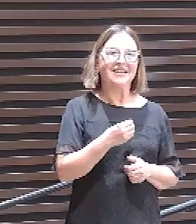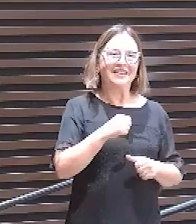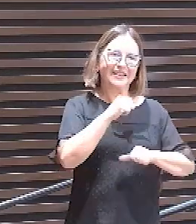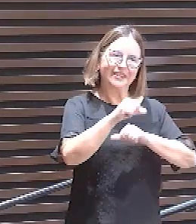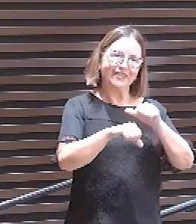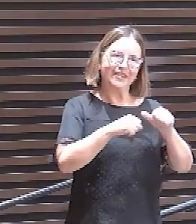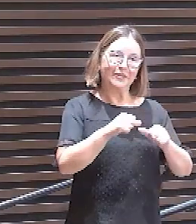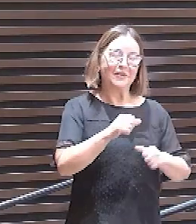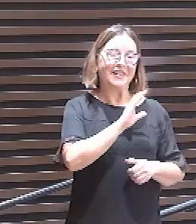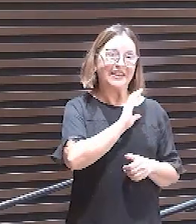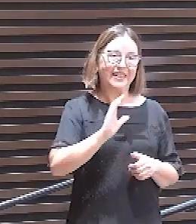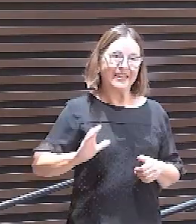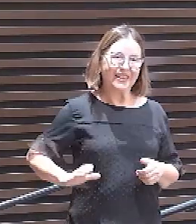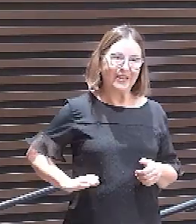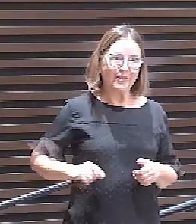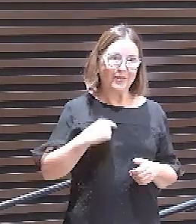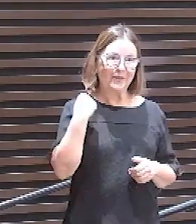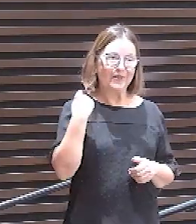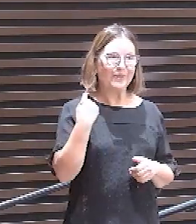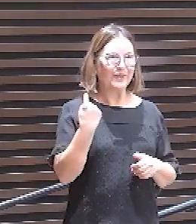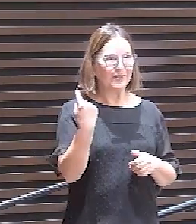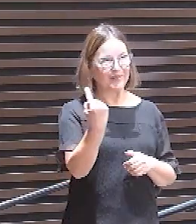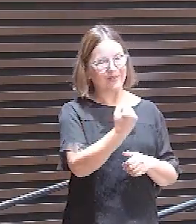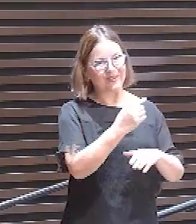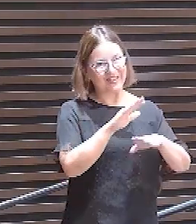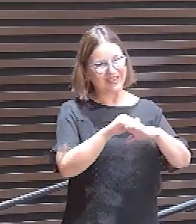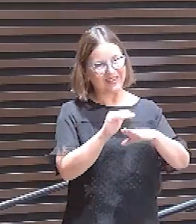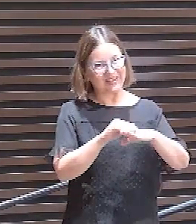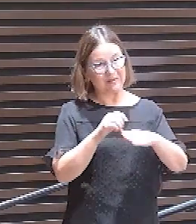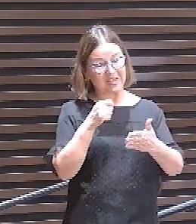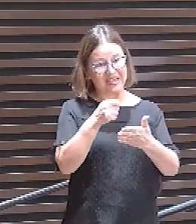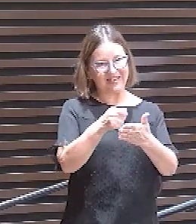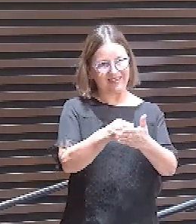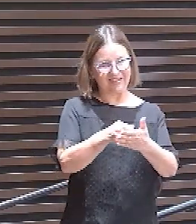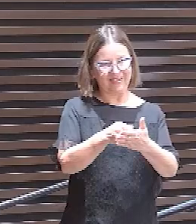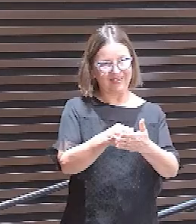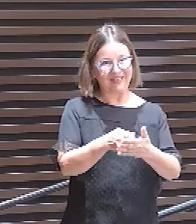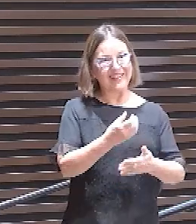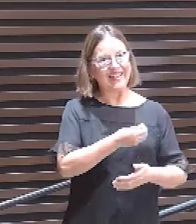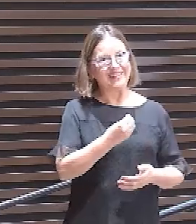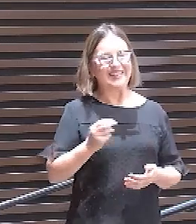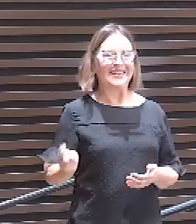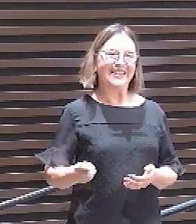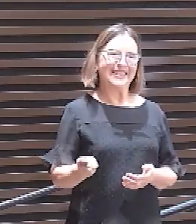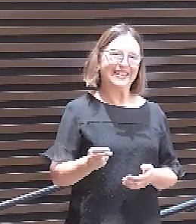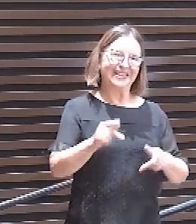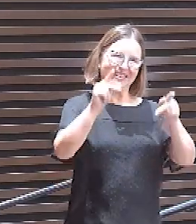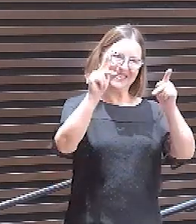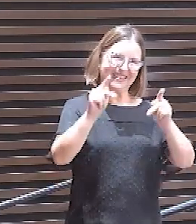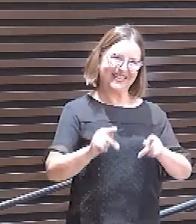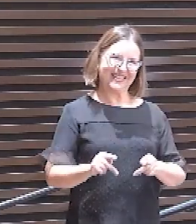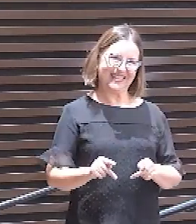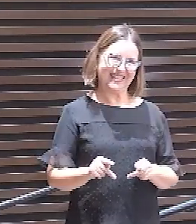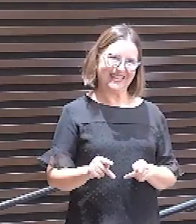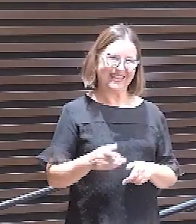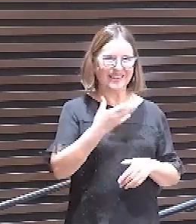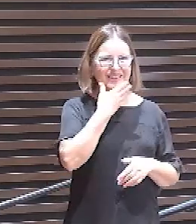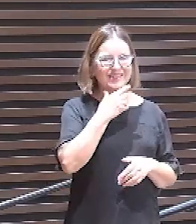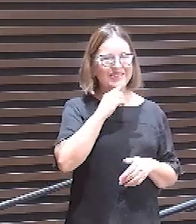nos convida a essa caminhada, garantindo-nos a vida eterna na presença constante do